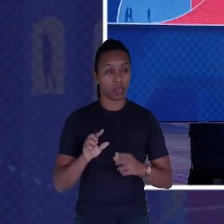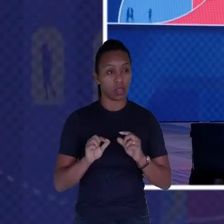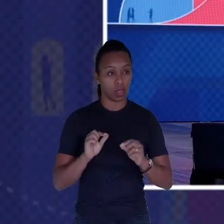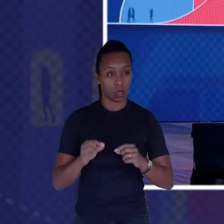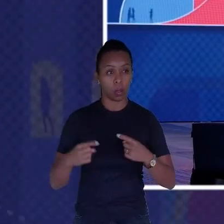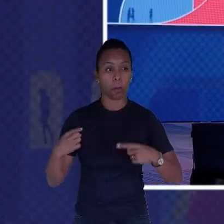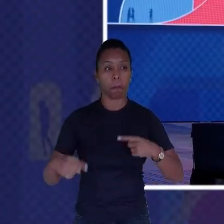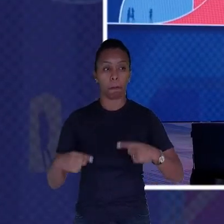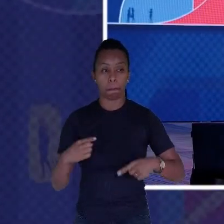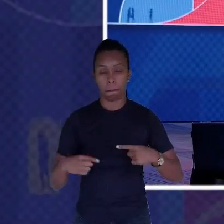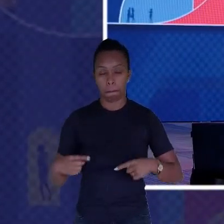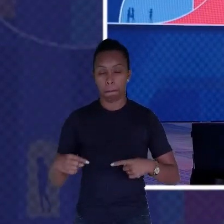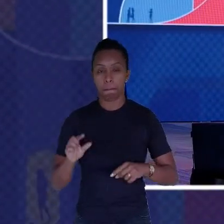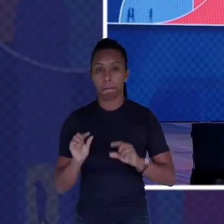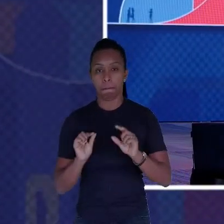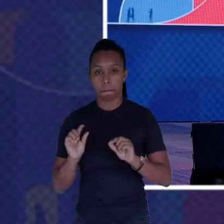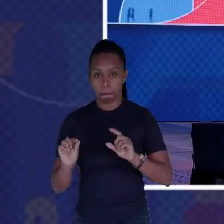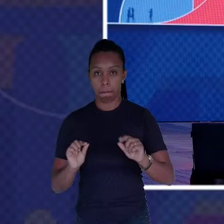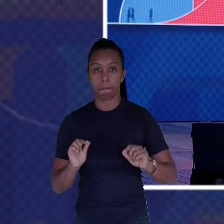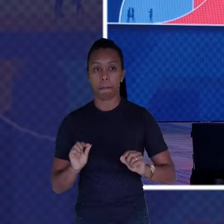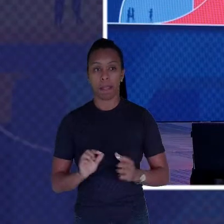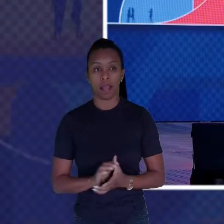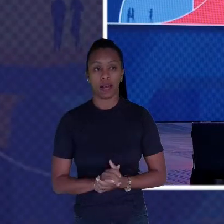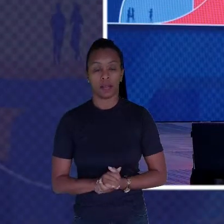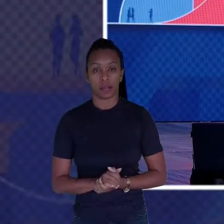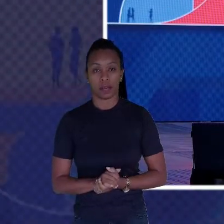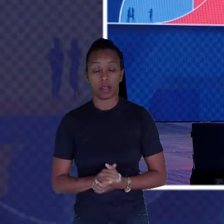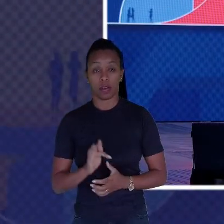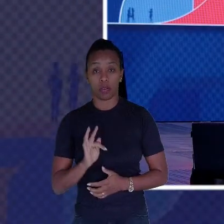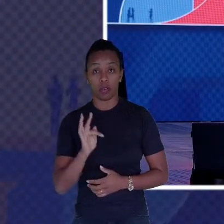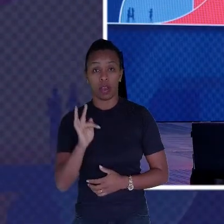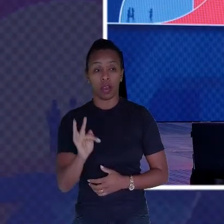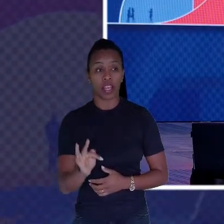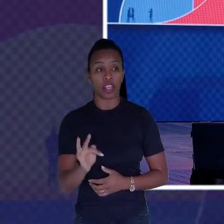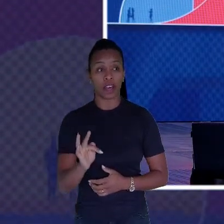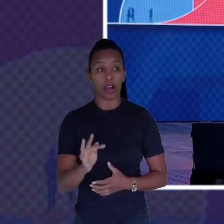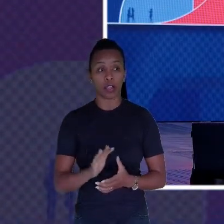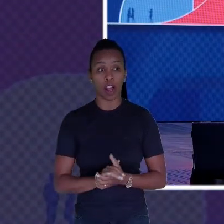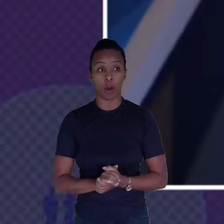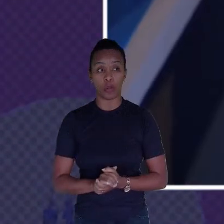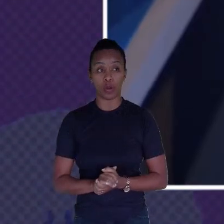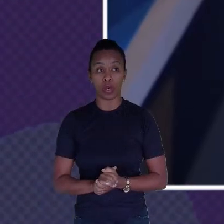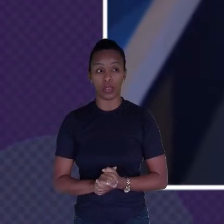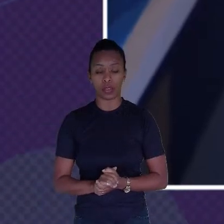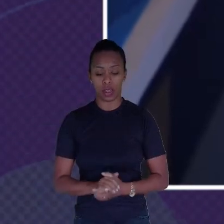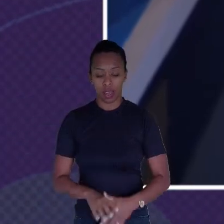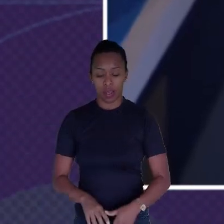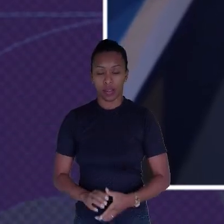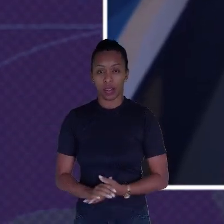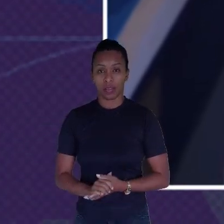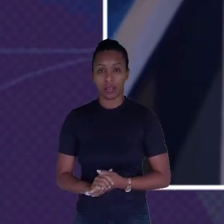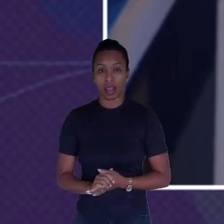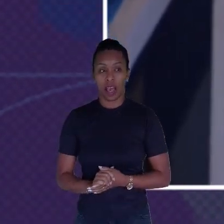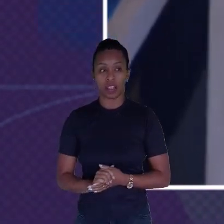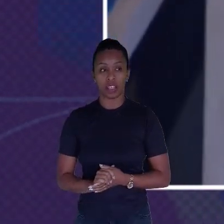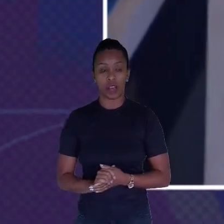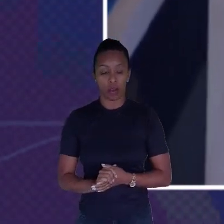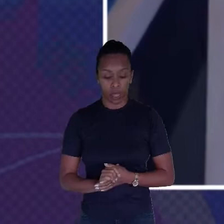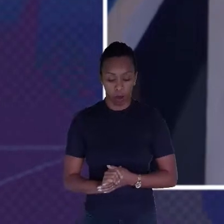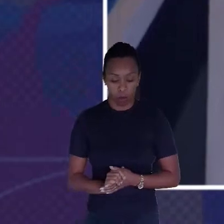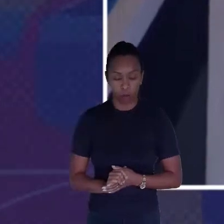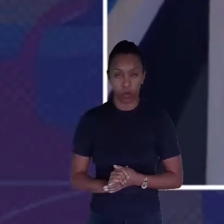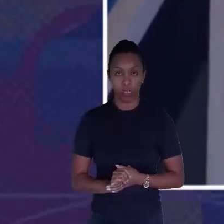é uma escolha por futuro pela inovação pela pela melhoria do bem-estar